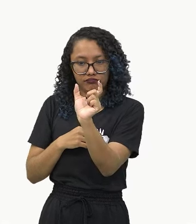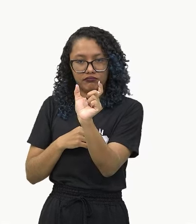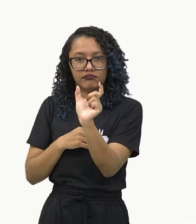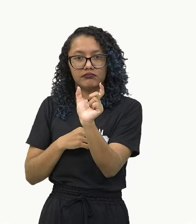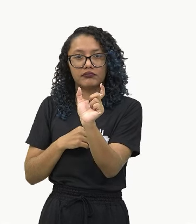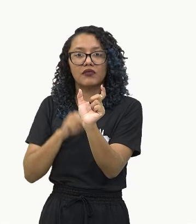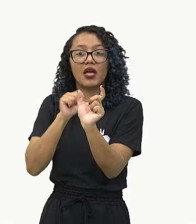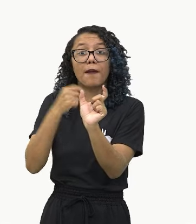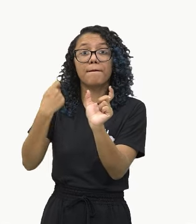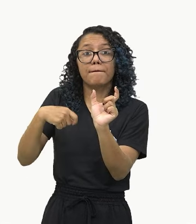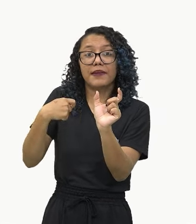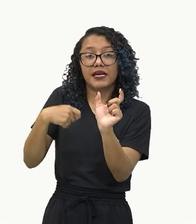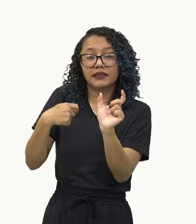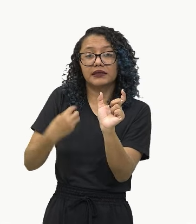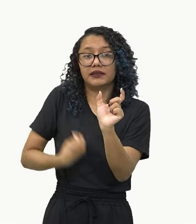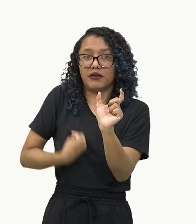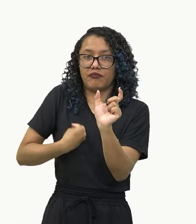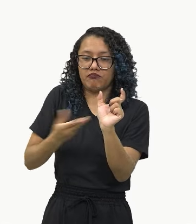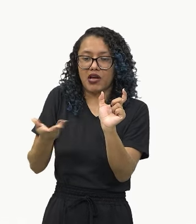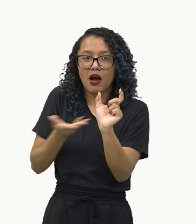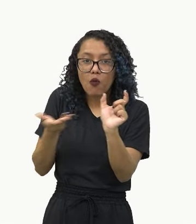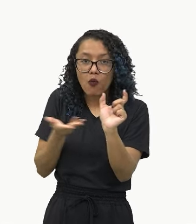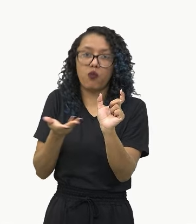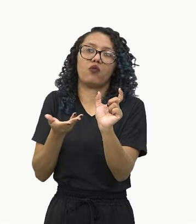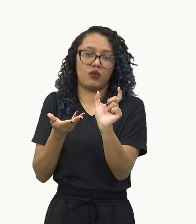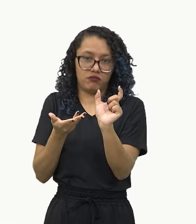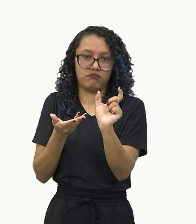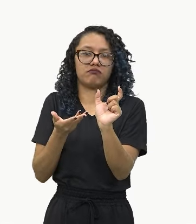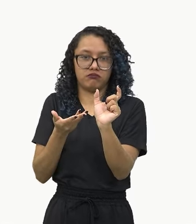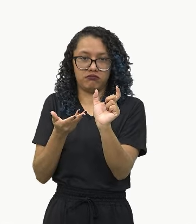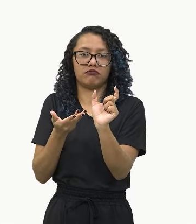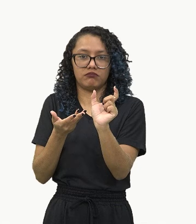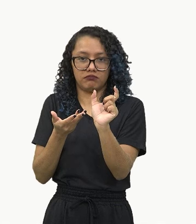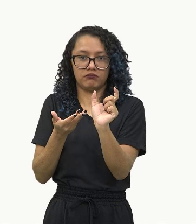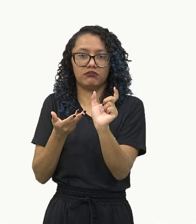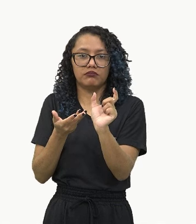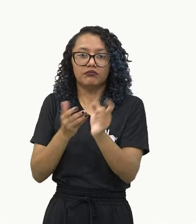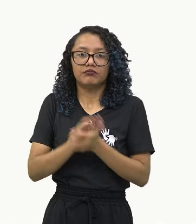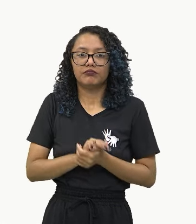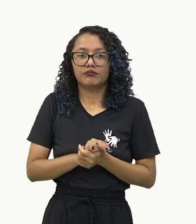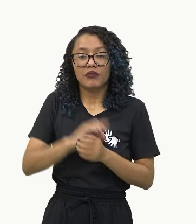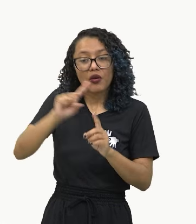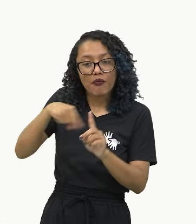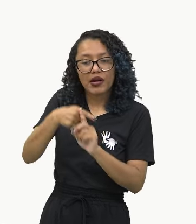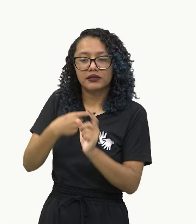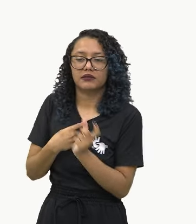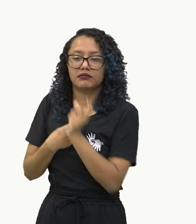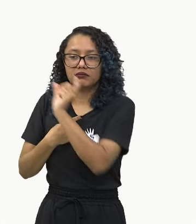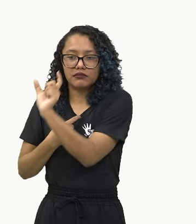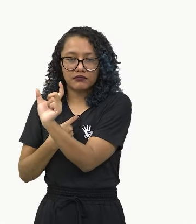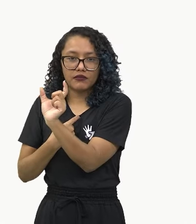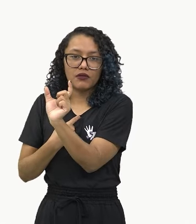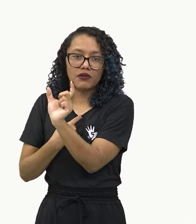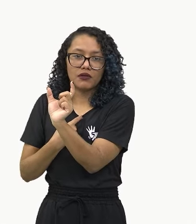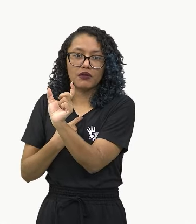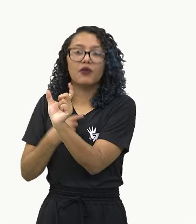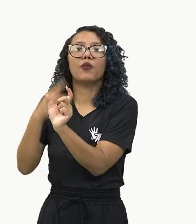no presente, tá bom? Depois a gente vai utilizar o